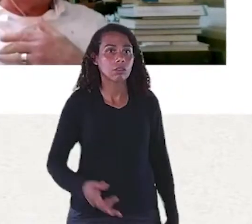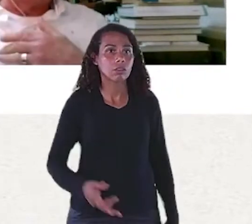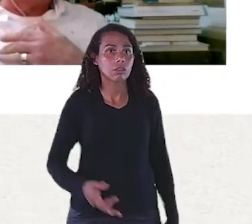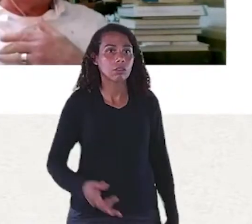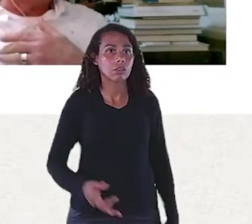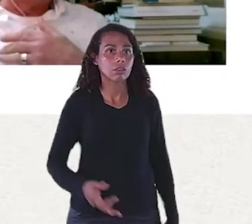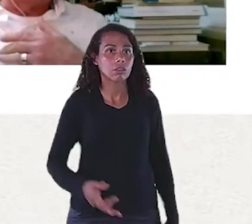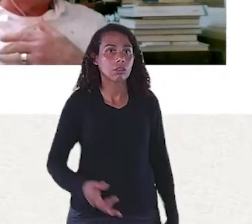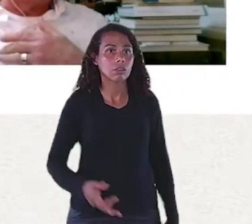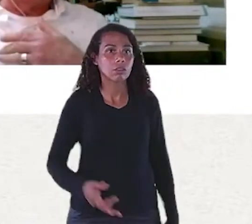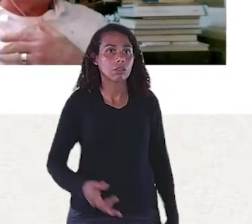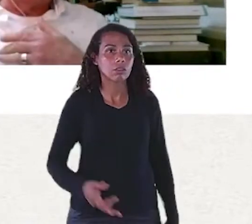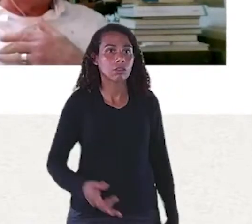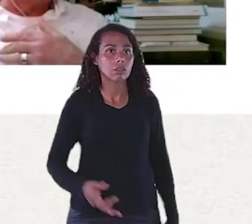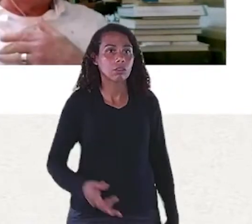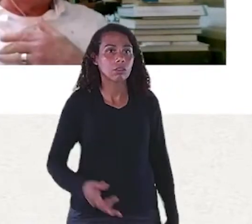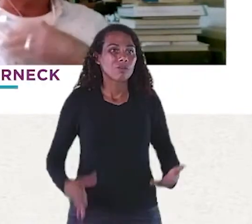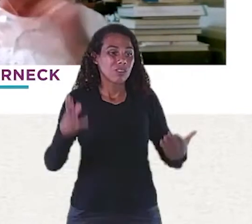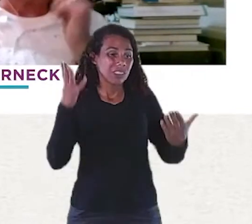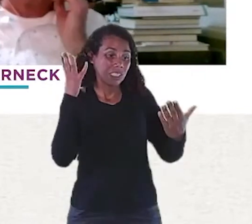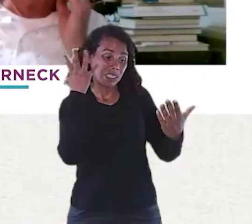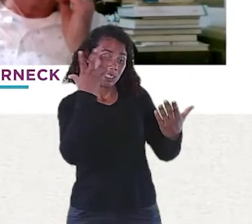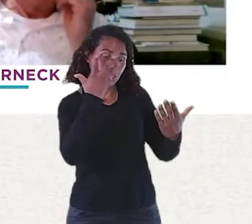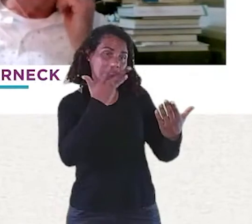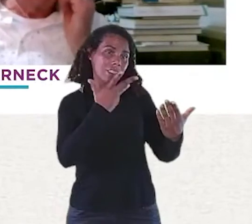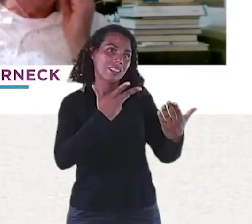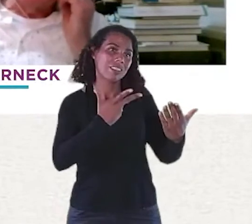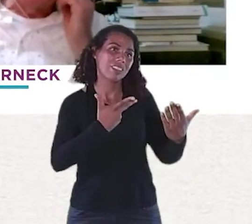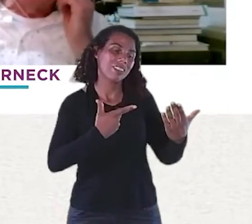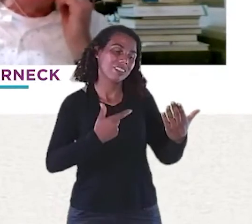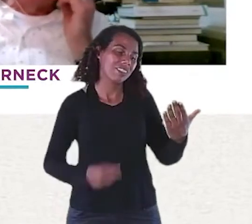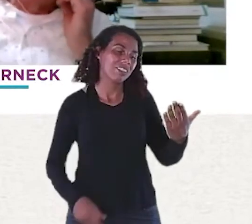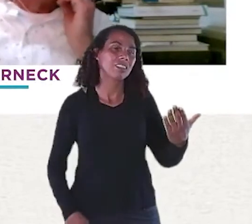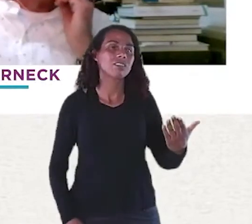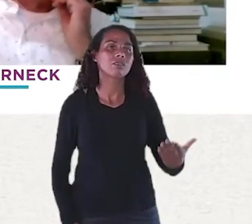desse personagem ao longo da sua vida é uma coisa